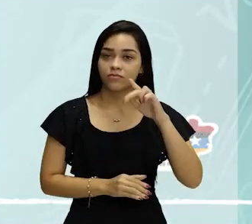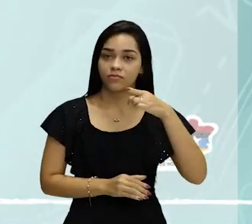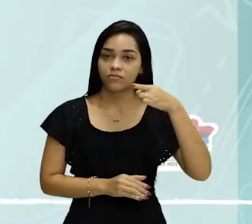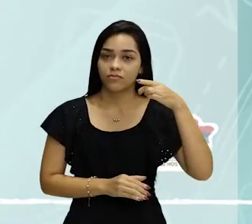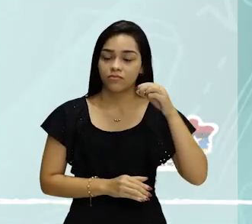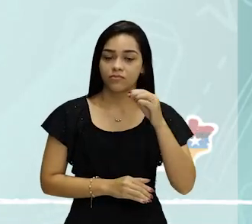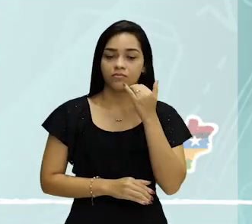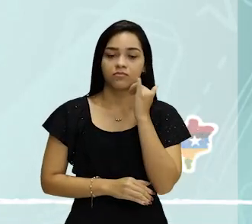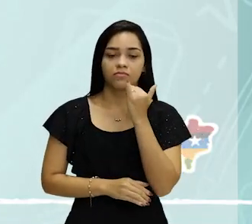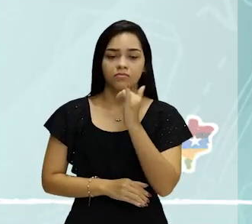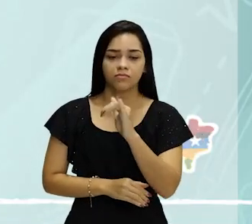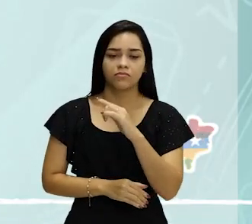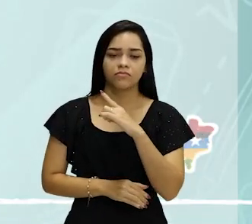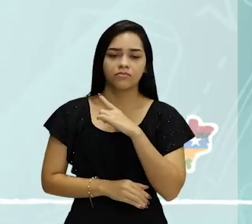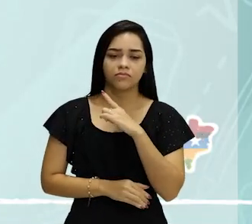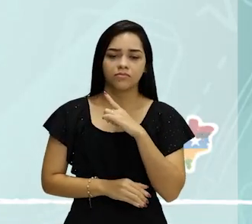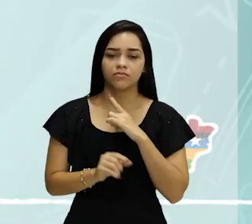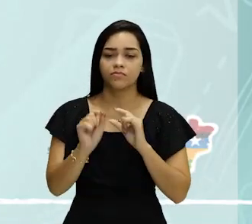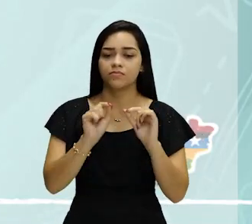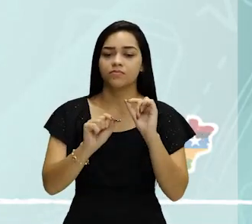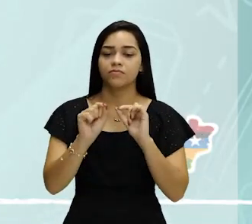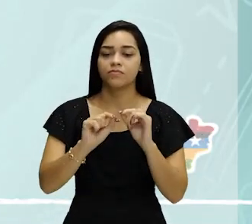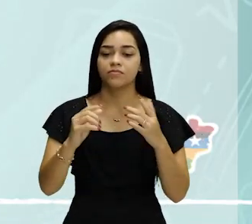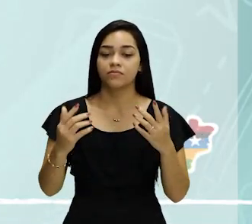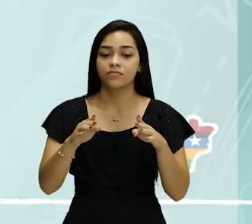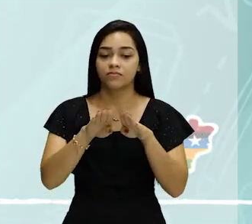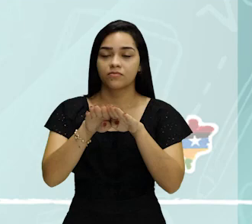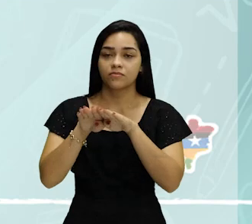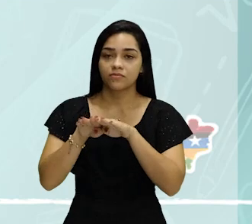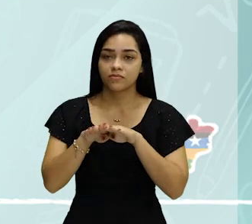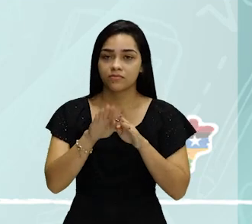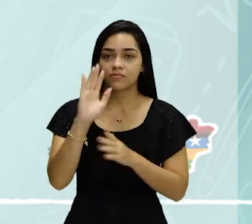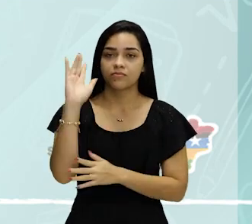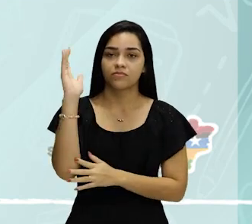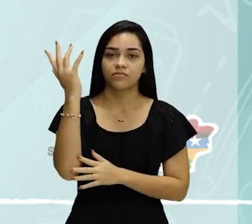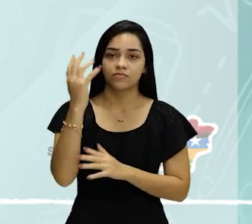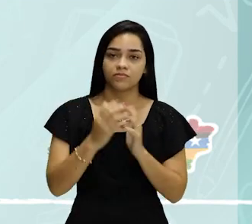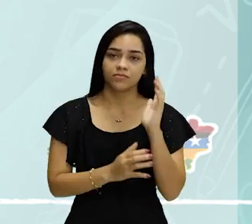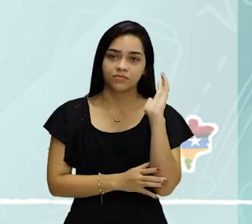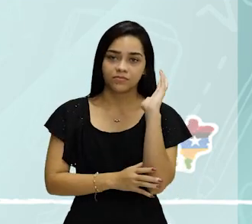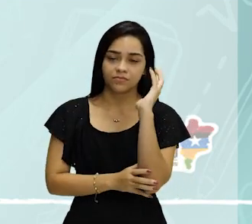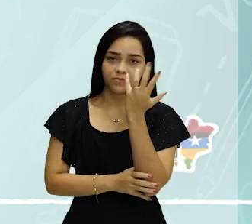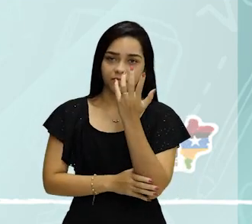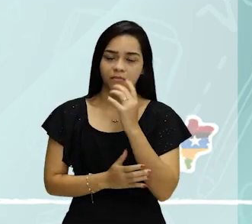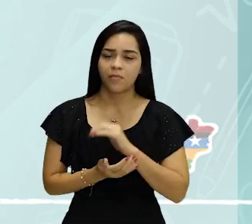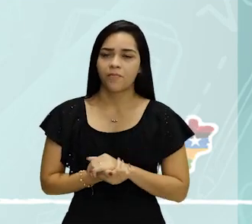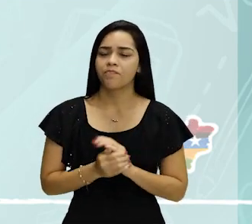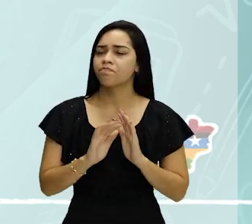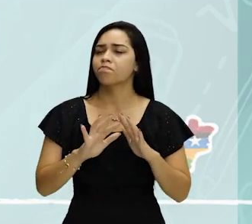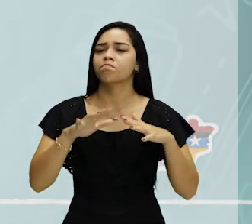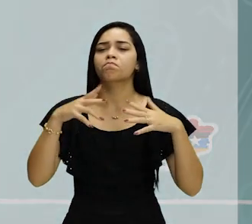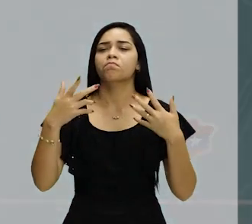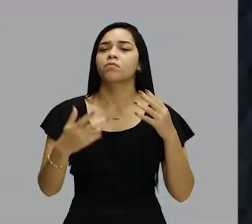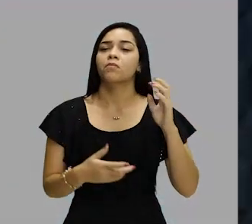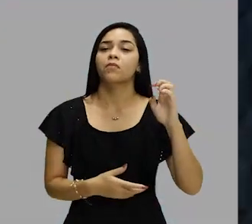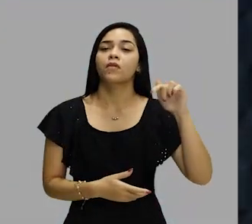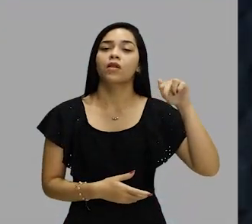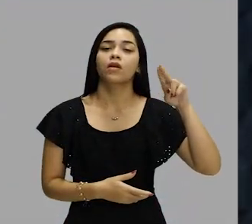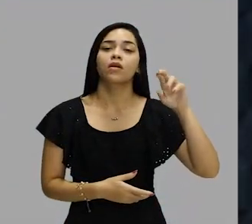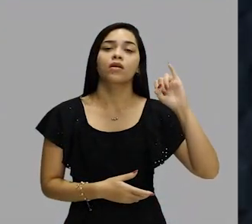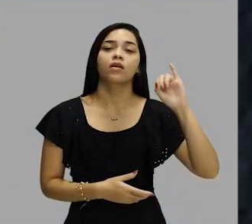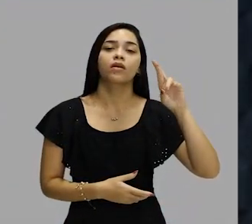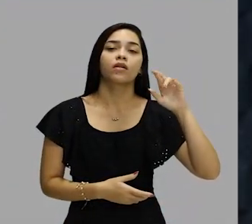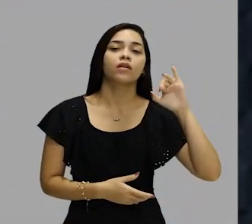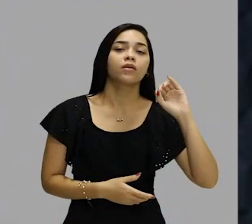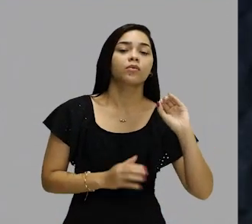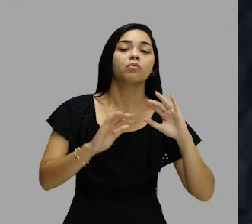parte 5, nós vamos estudar aqui um pouco sobre o equilíbrio na natureza, né? Que equilíbrio é esse? Qual a